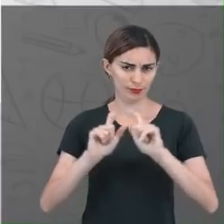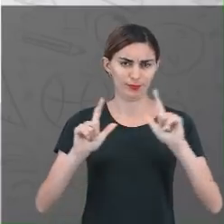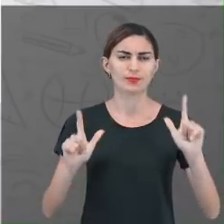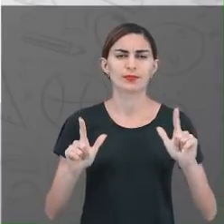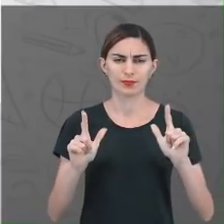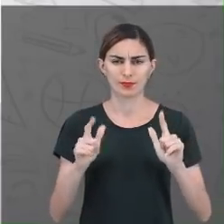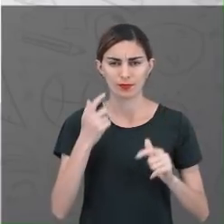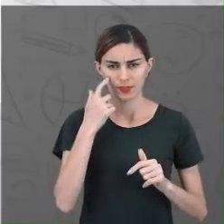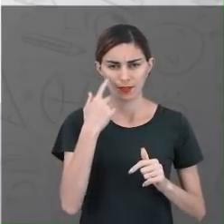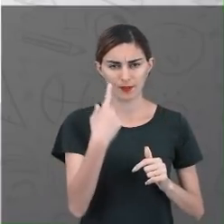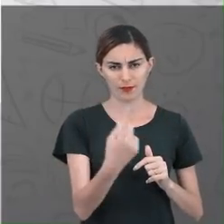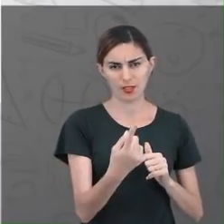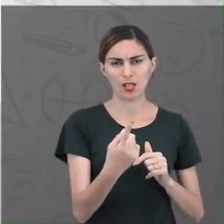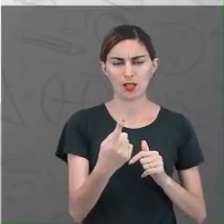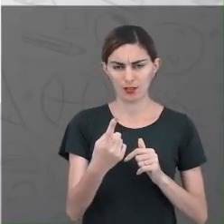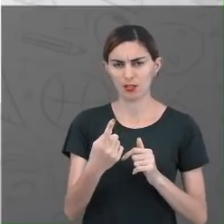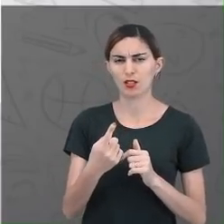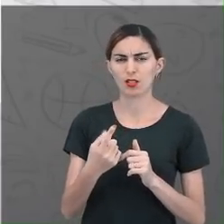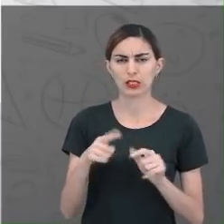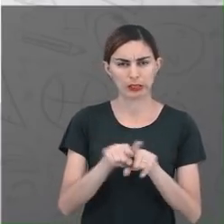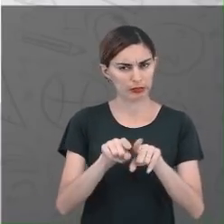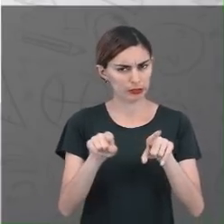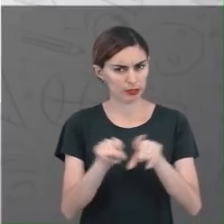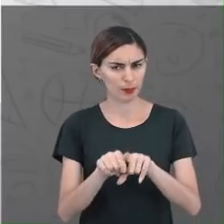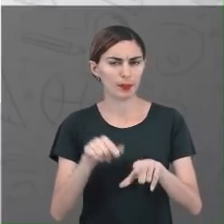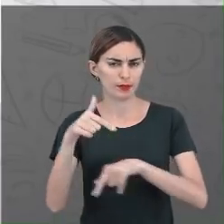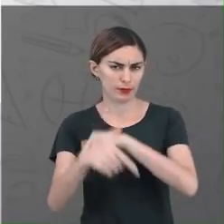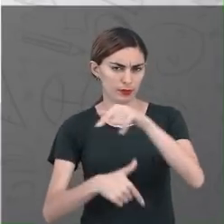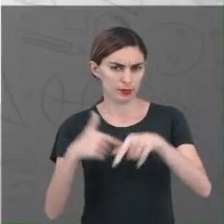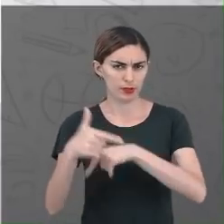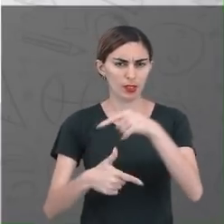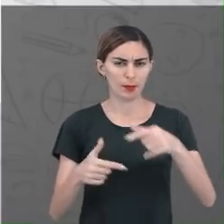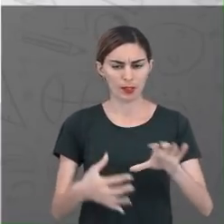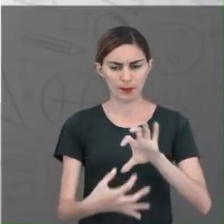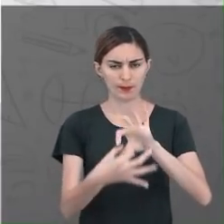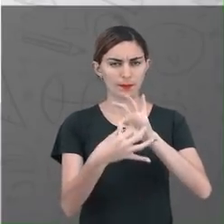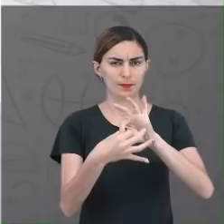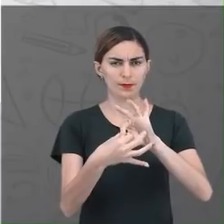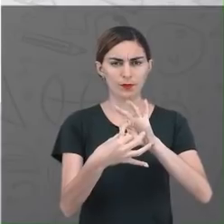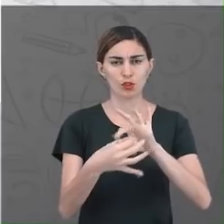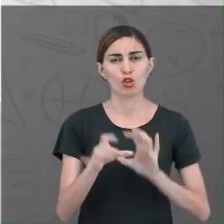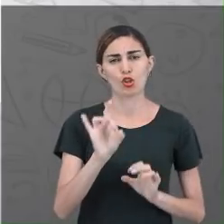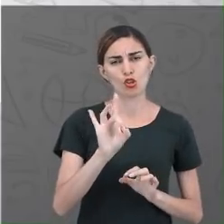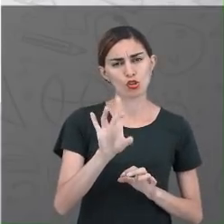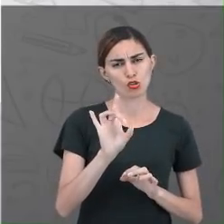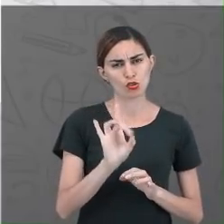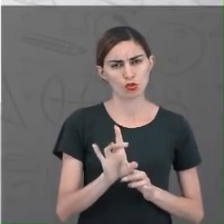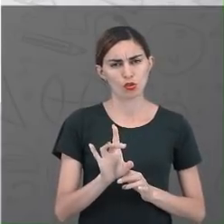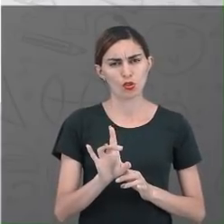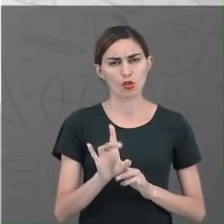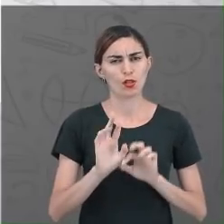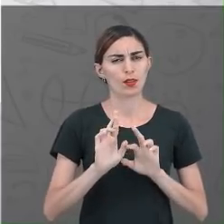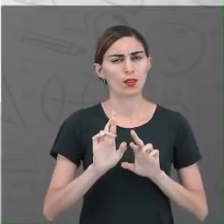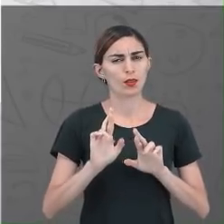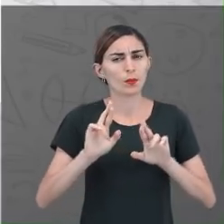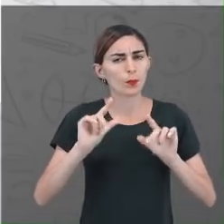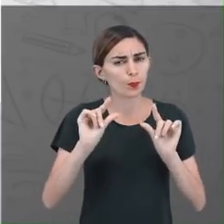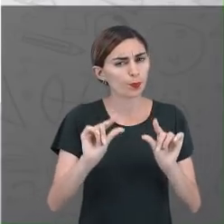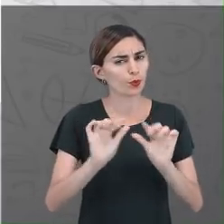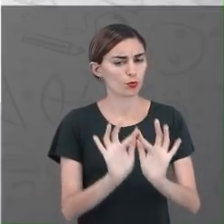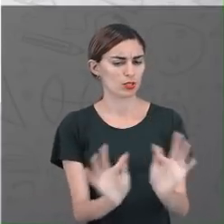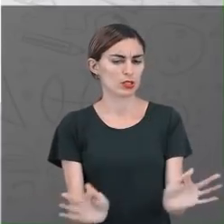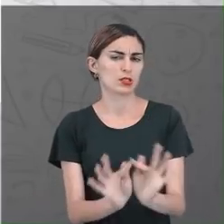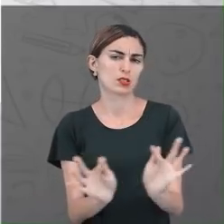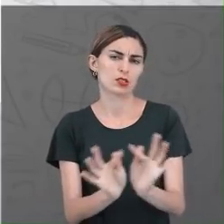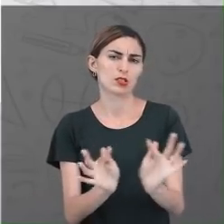Aqui a gente já tem um outro ambiente, onde também ainda é trabalhado essa integração, só que de forma um pouco mais